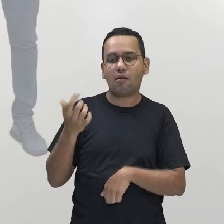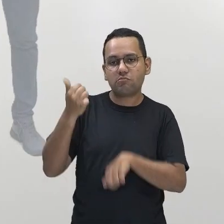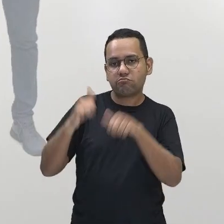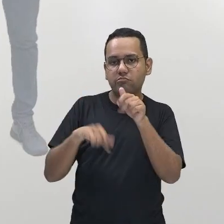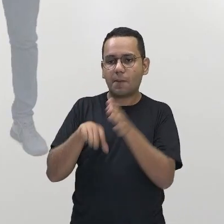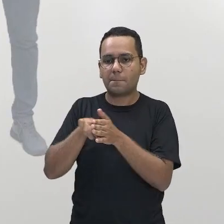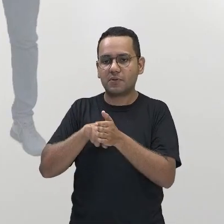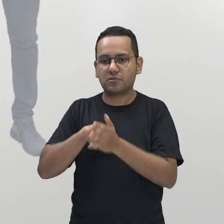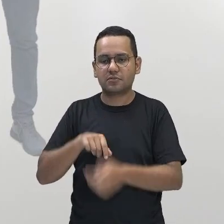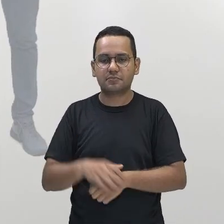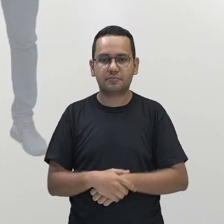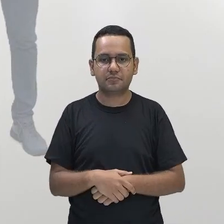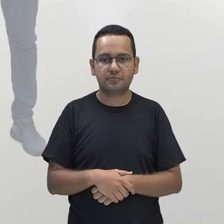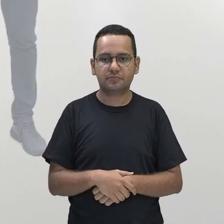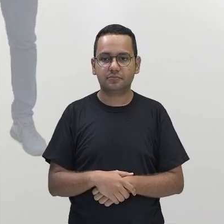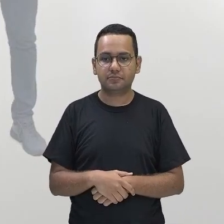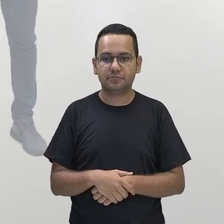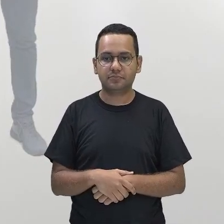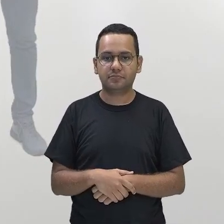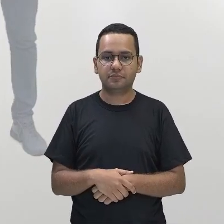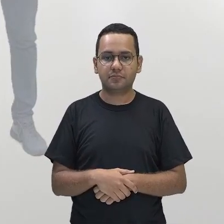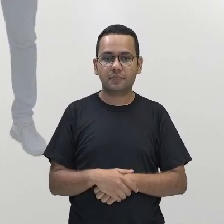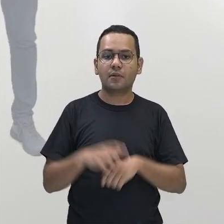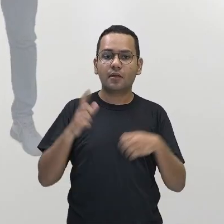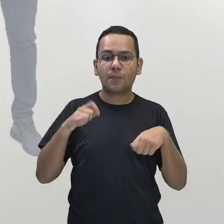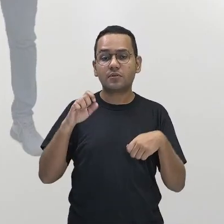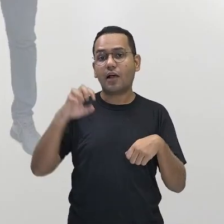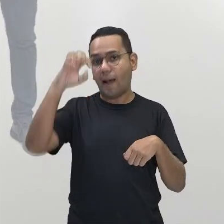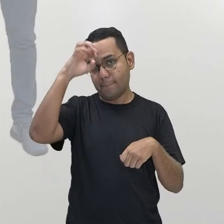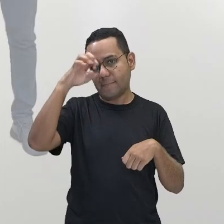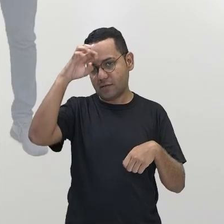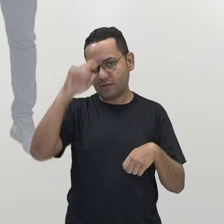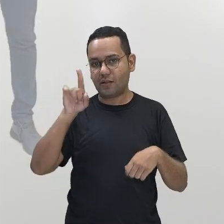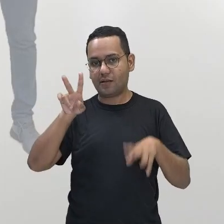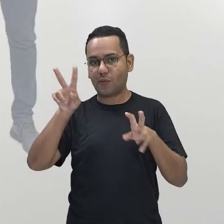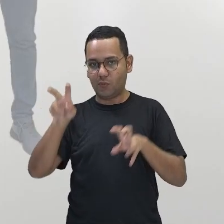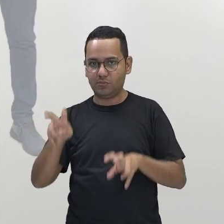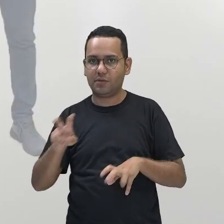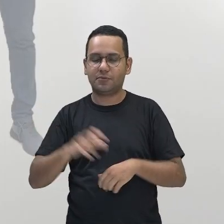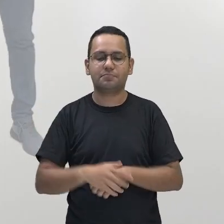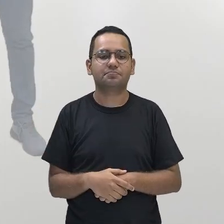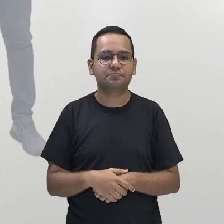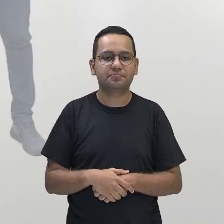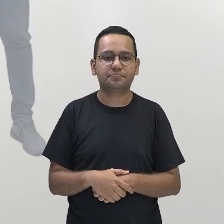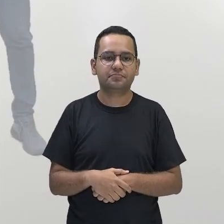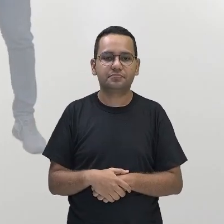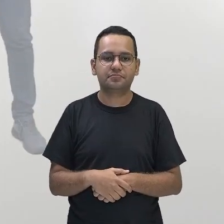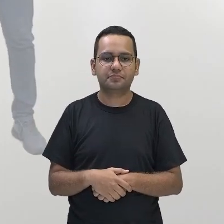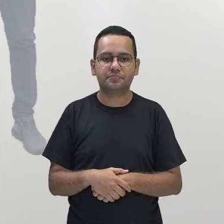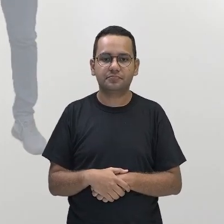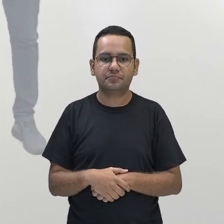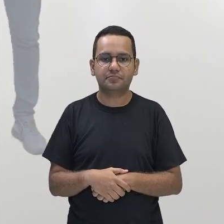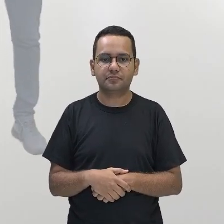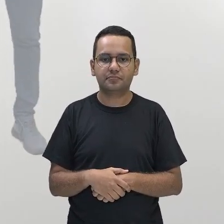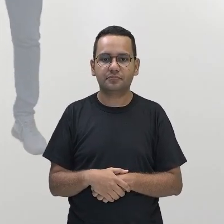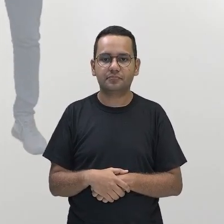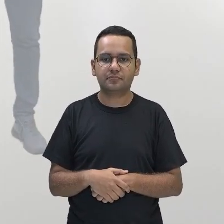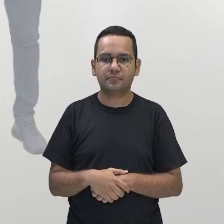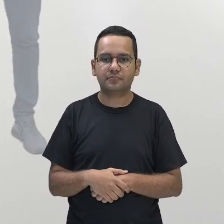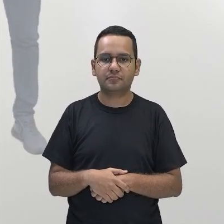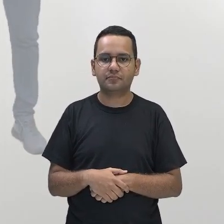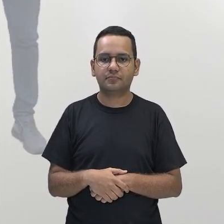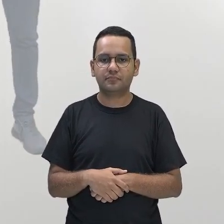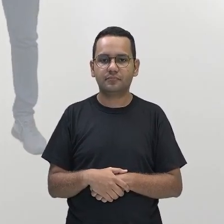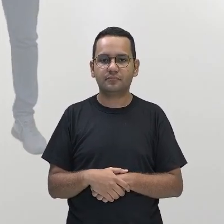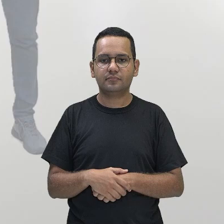E tomar conhecimento daquelas pesquisas que foram realizadas. Isso é daí que vem, né, a